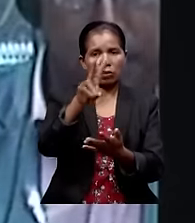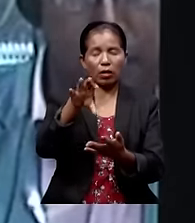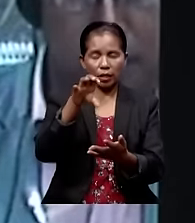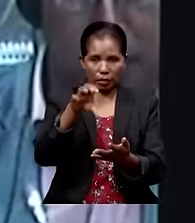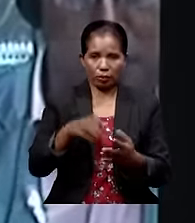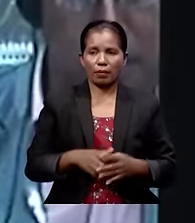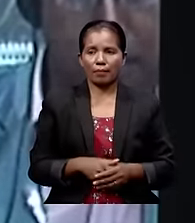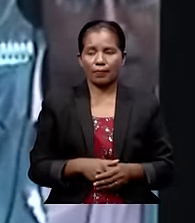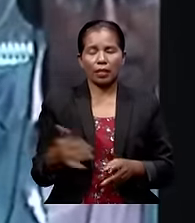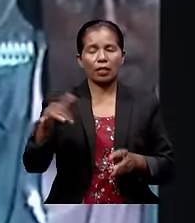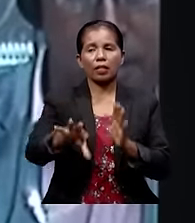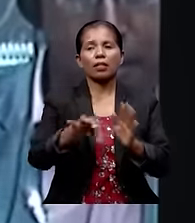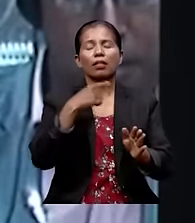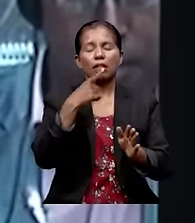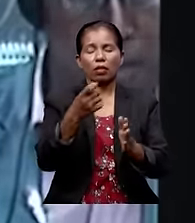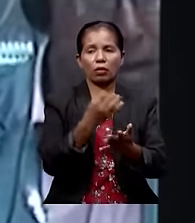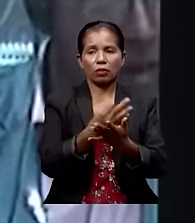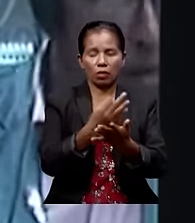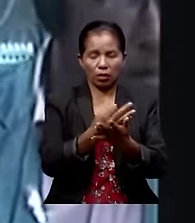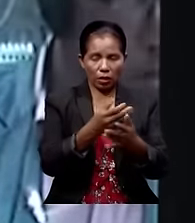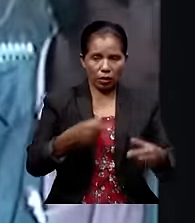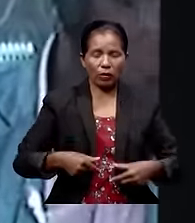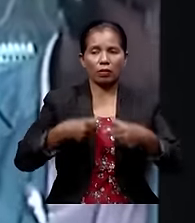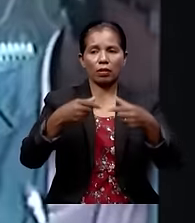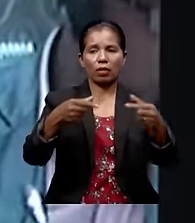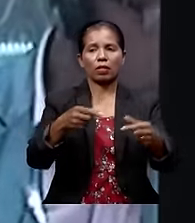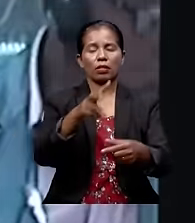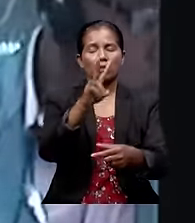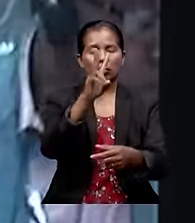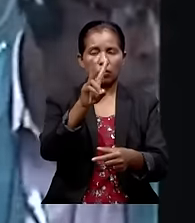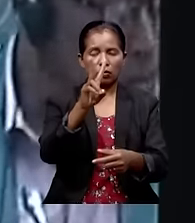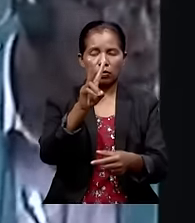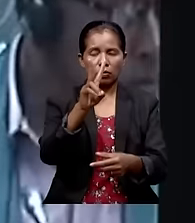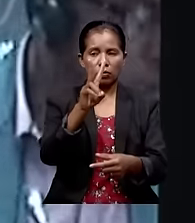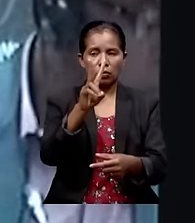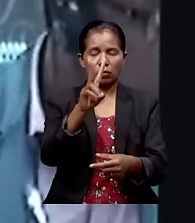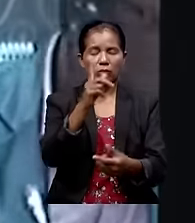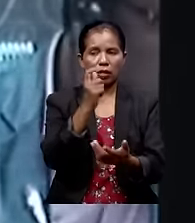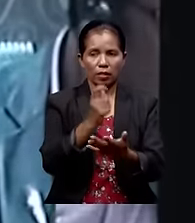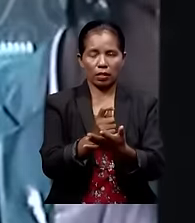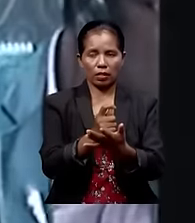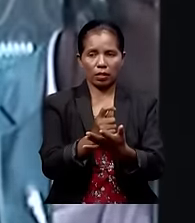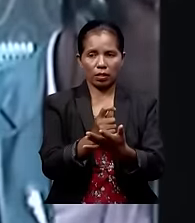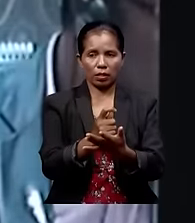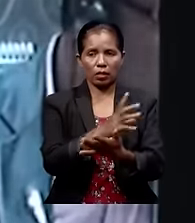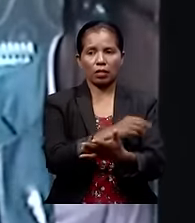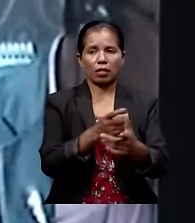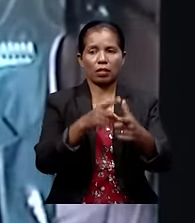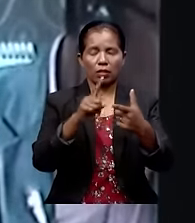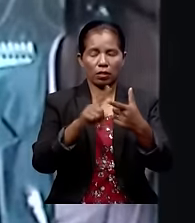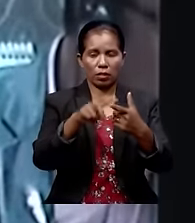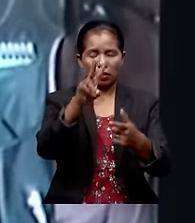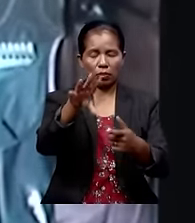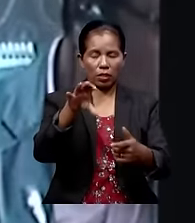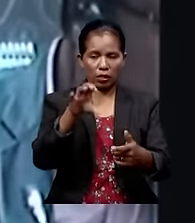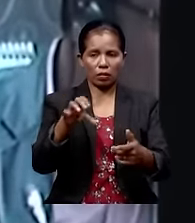$200. Se a gente cata costa, nesse ratama tem entre 2000 pessoas, né? Linha orça, cálculo esse $200,